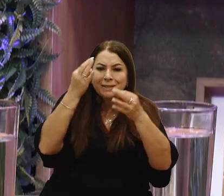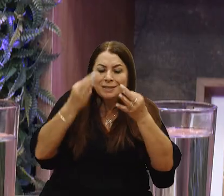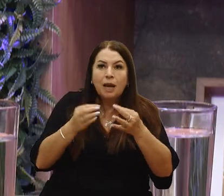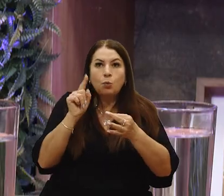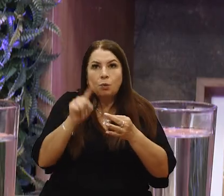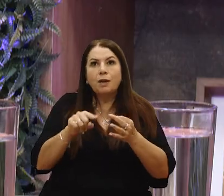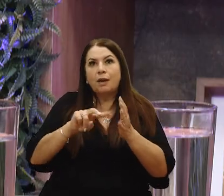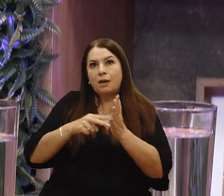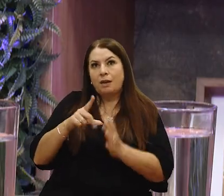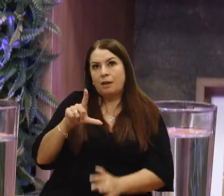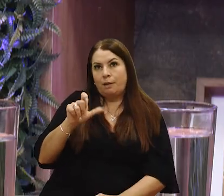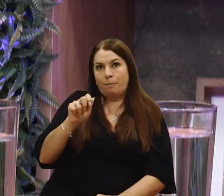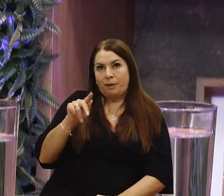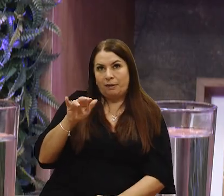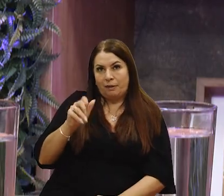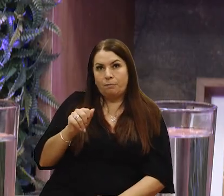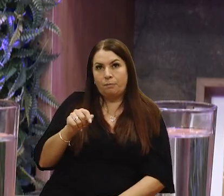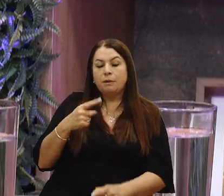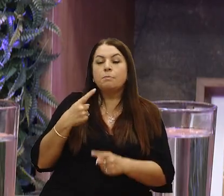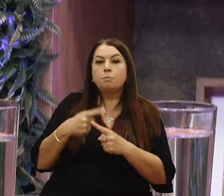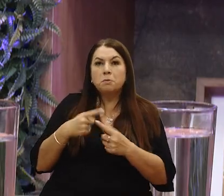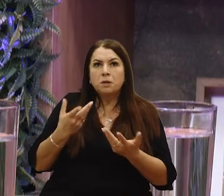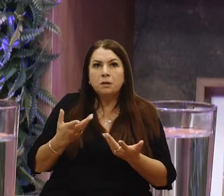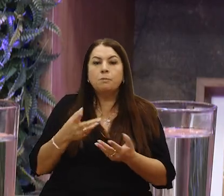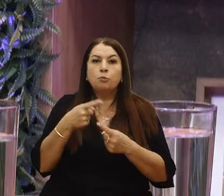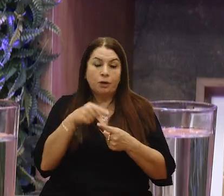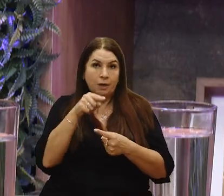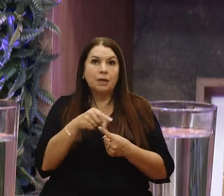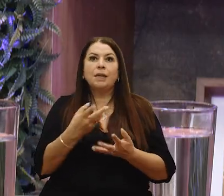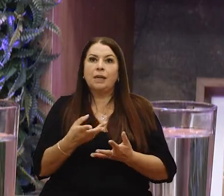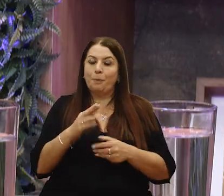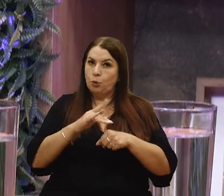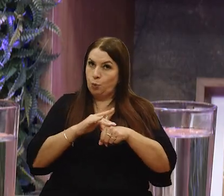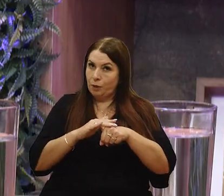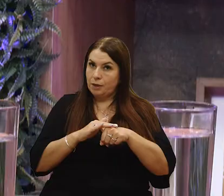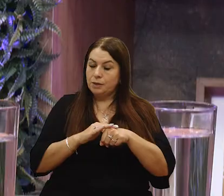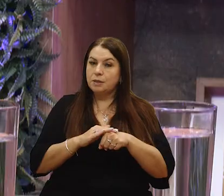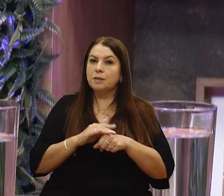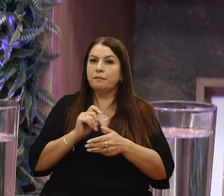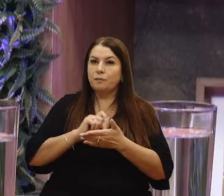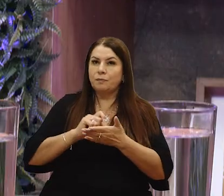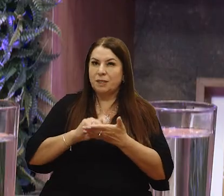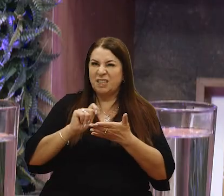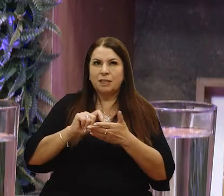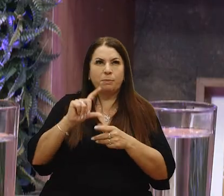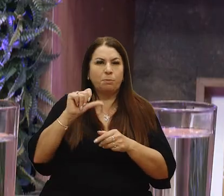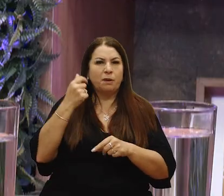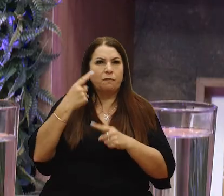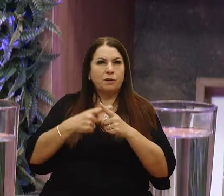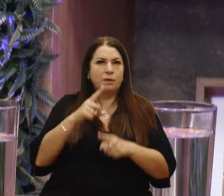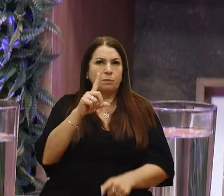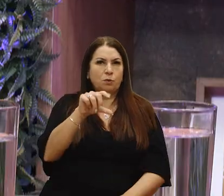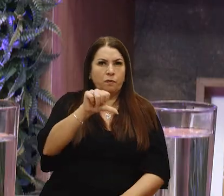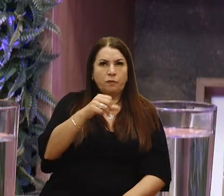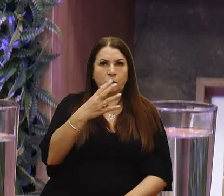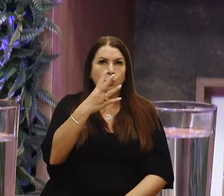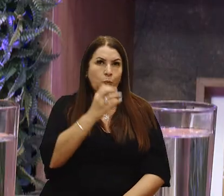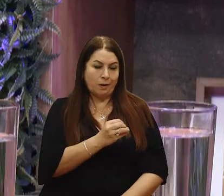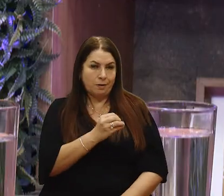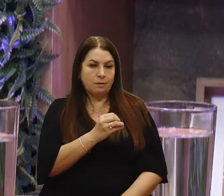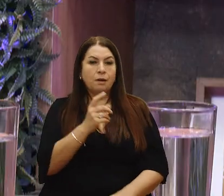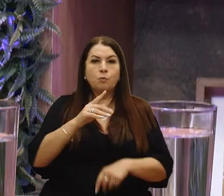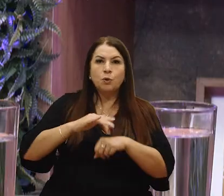o aspecto no joelho também, às vezes entrega muito, né? Ali em cima do joelho, na lateral do joelho também. A fibrose, que é